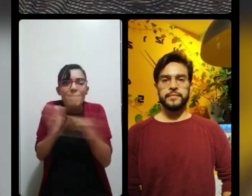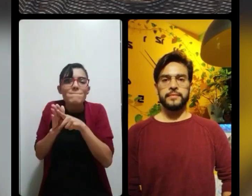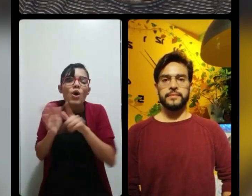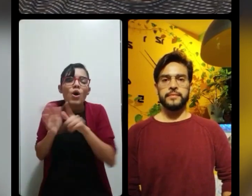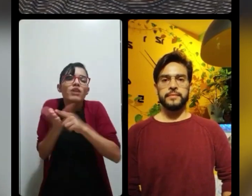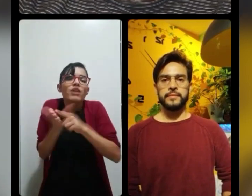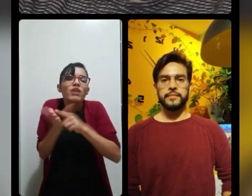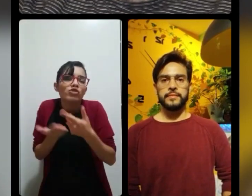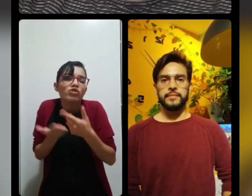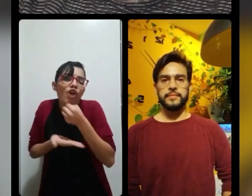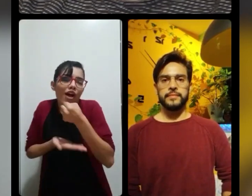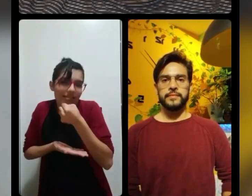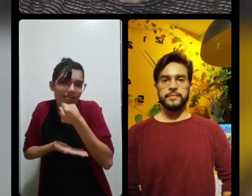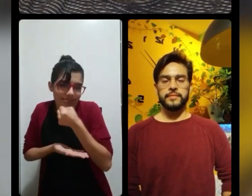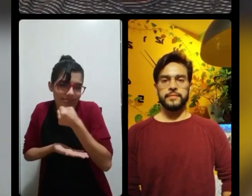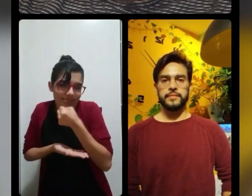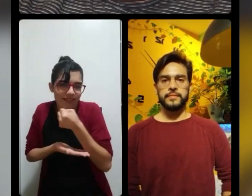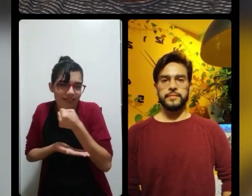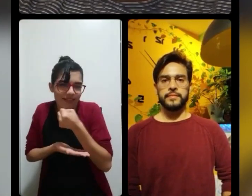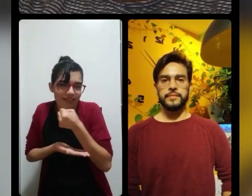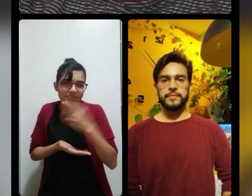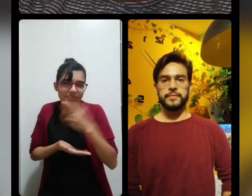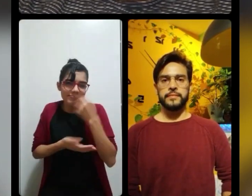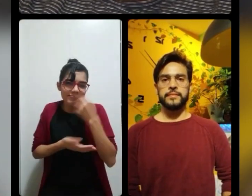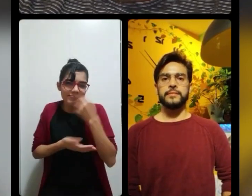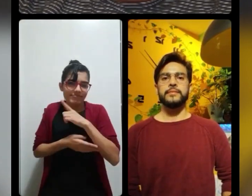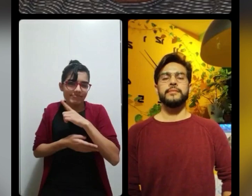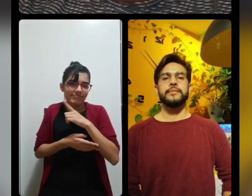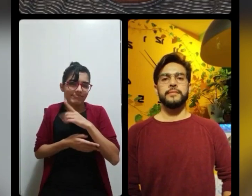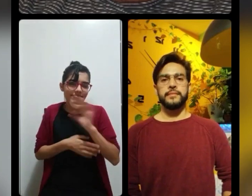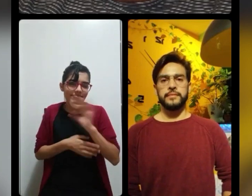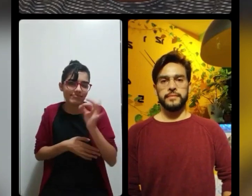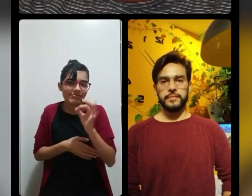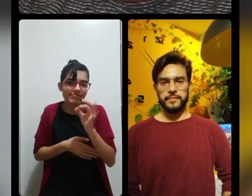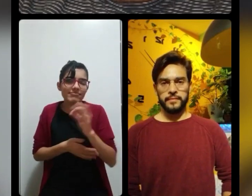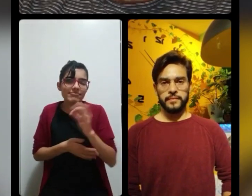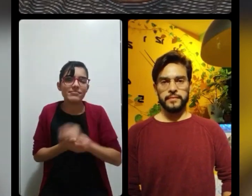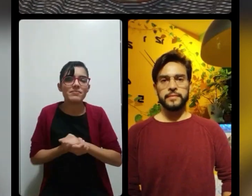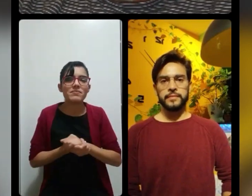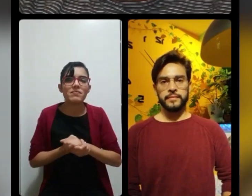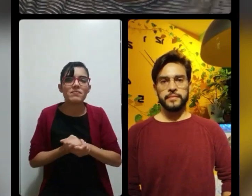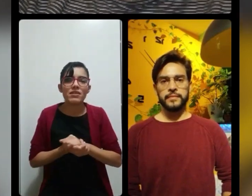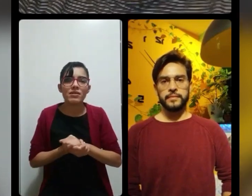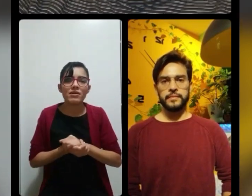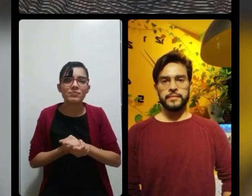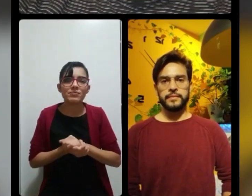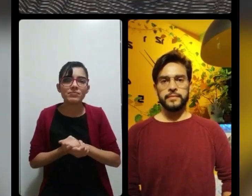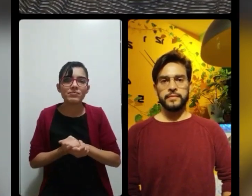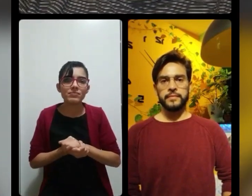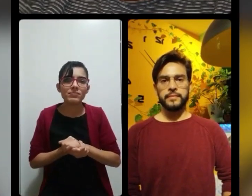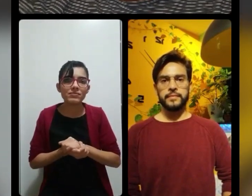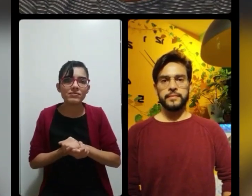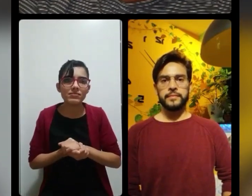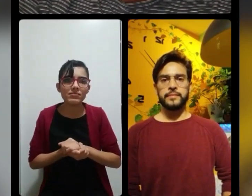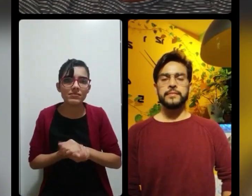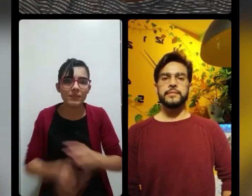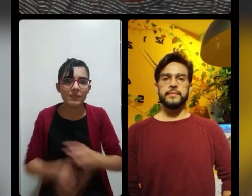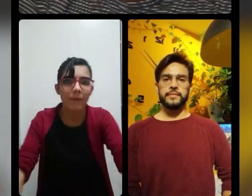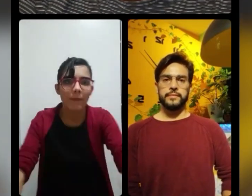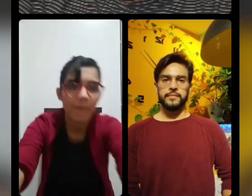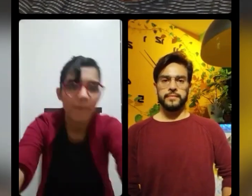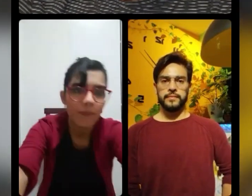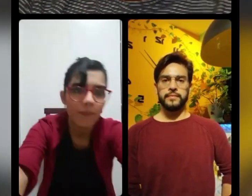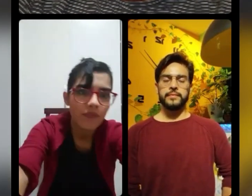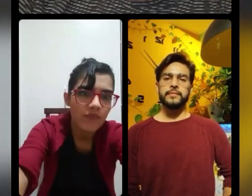na verdade, parece às pessoas que a primeira tentativa de trabalhar a linguagem